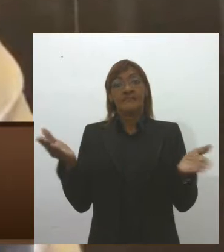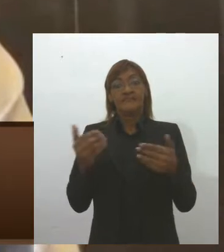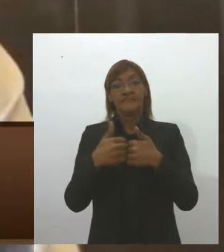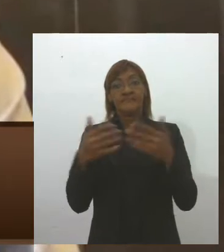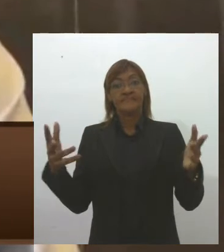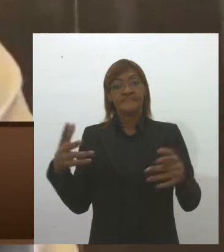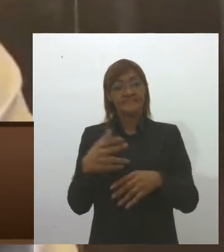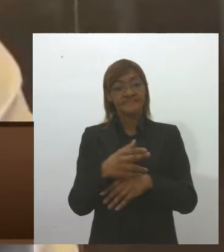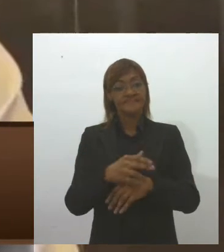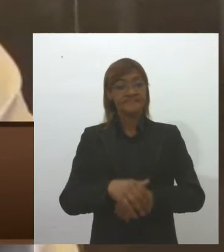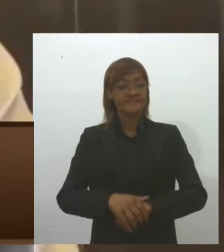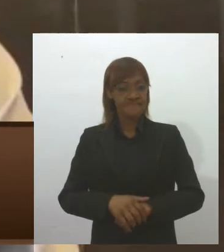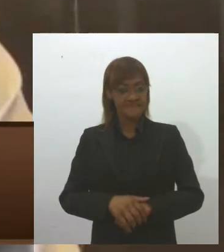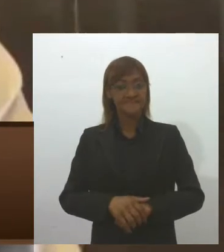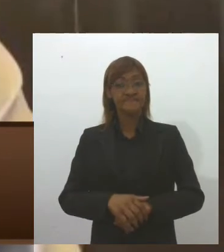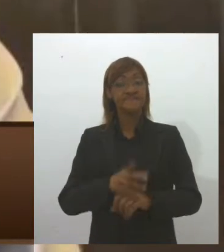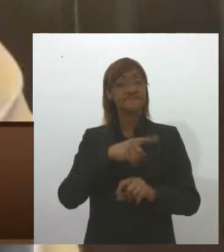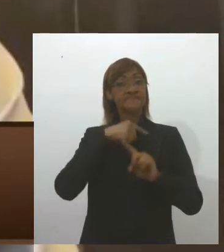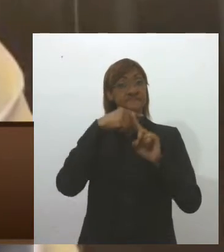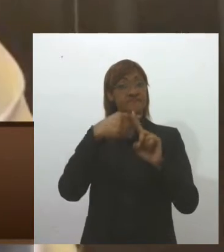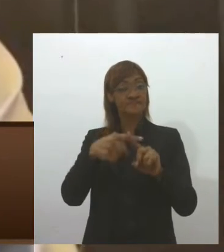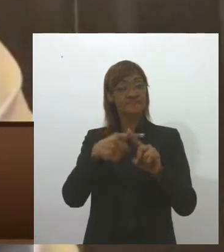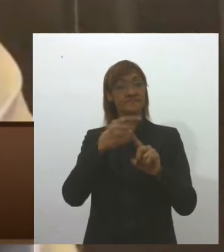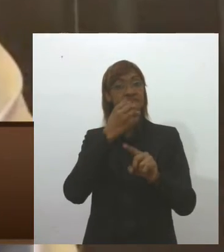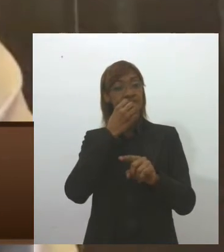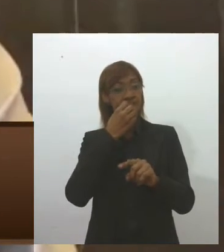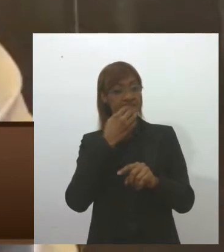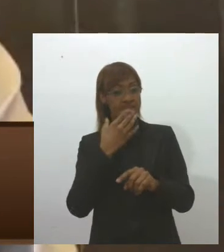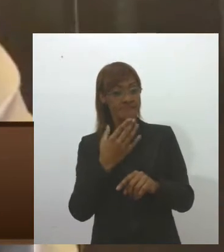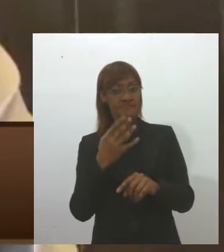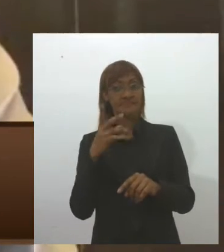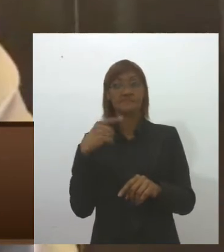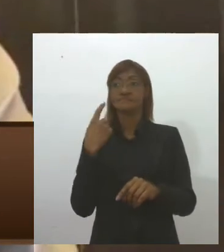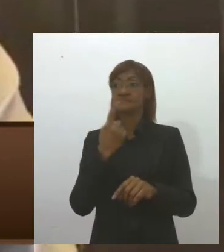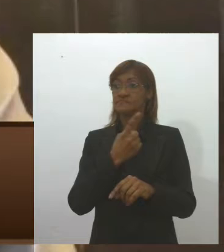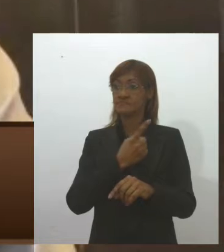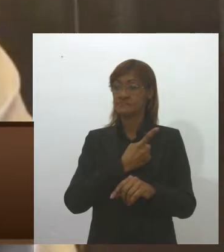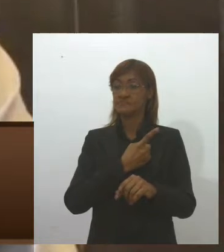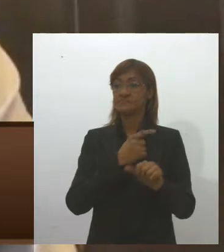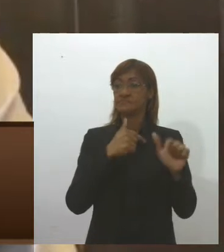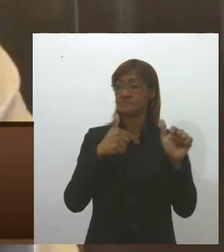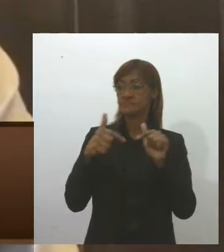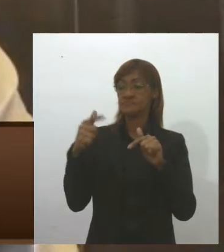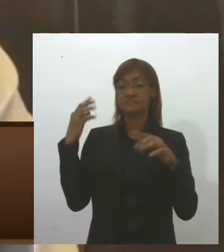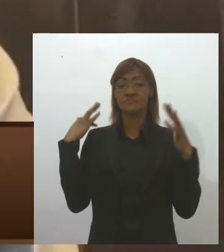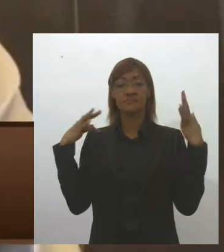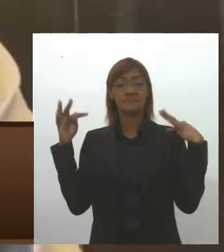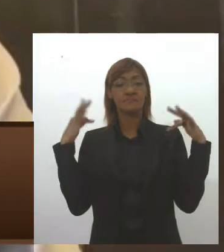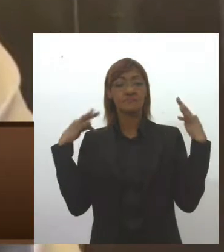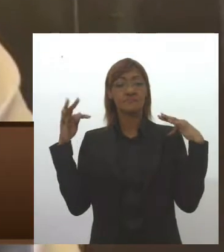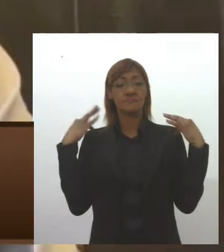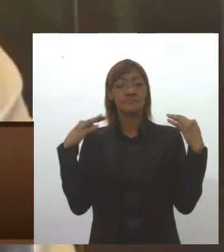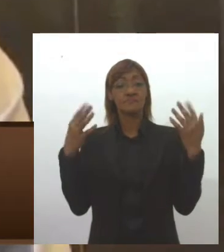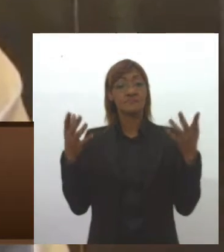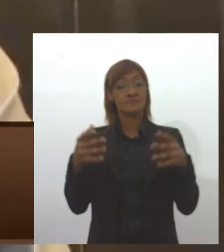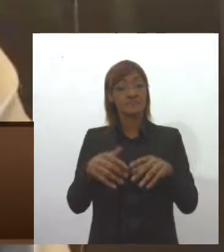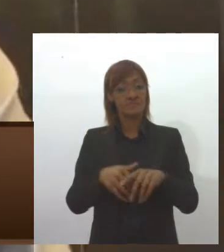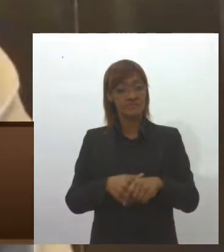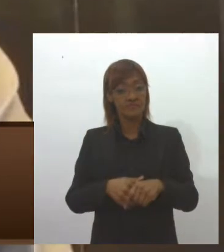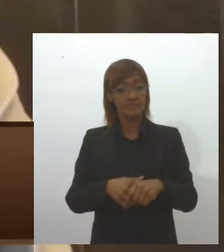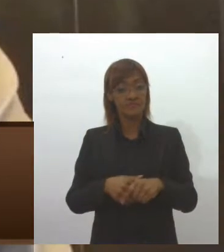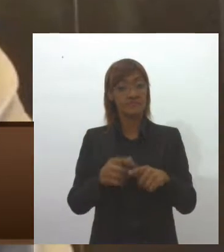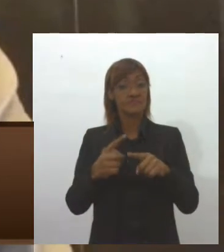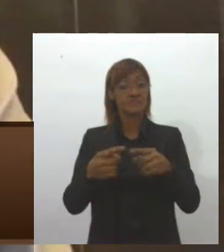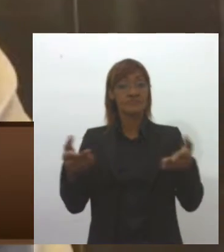é mais um ponto positivo, né, para a gente que trabalha com turismo, porque agora, a partir de agora, tem a